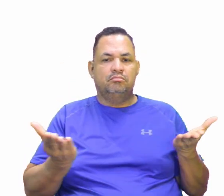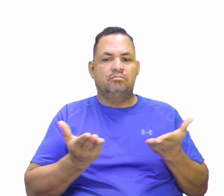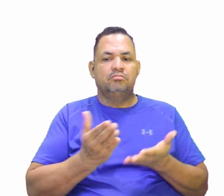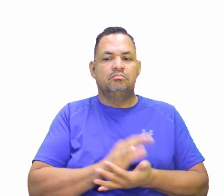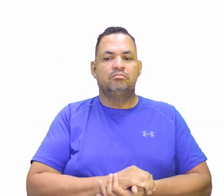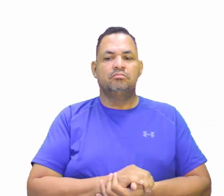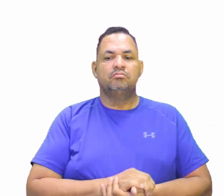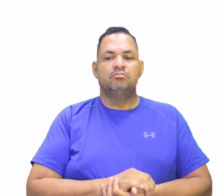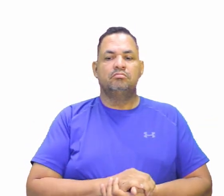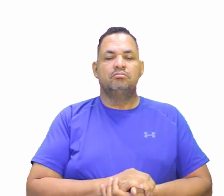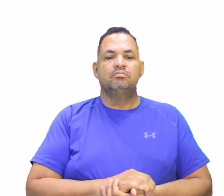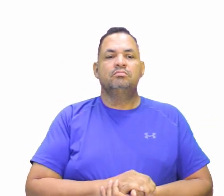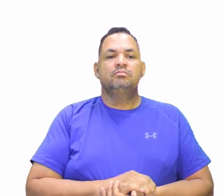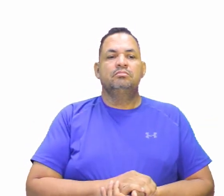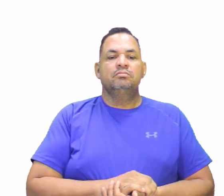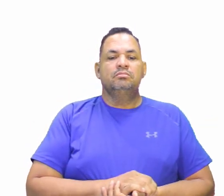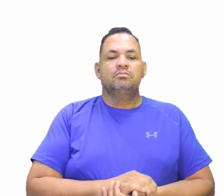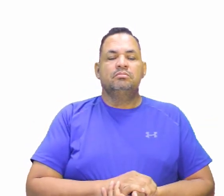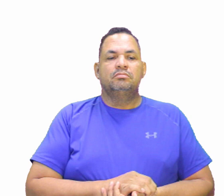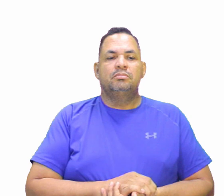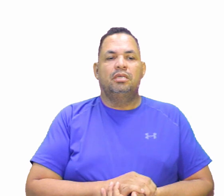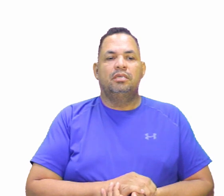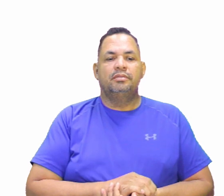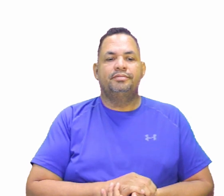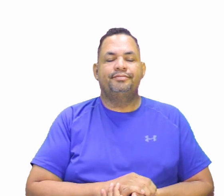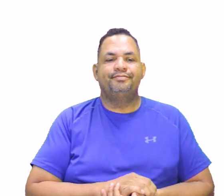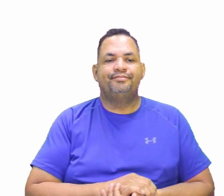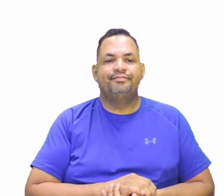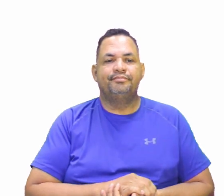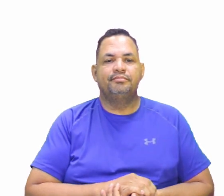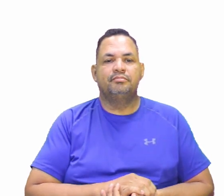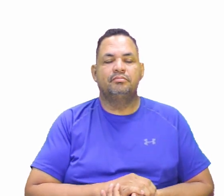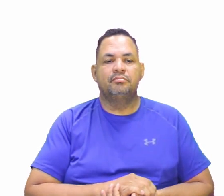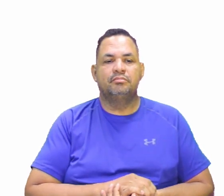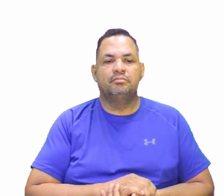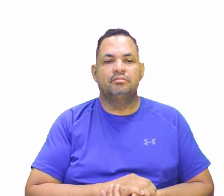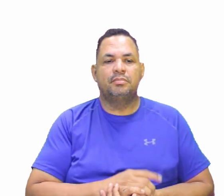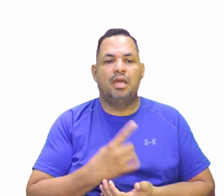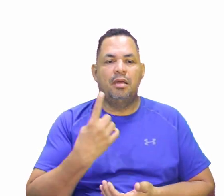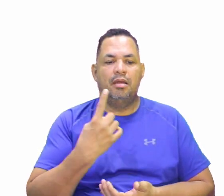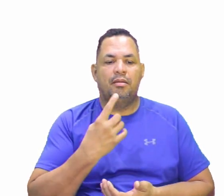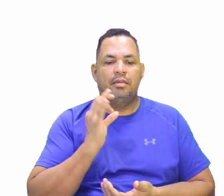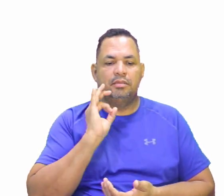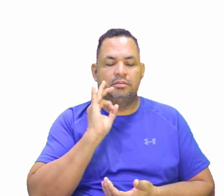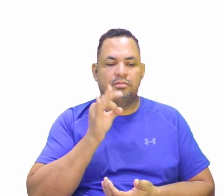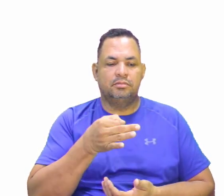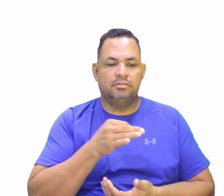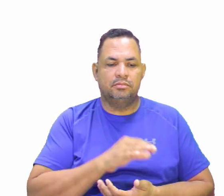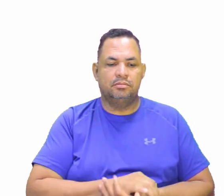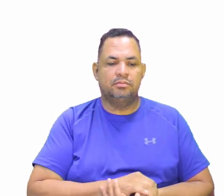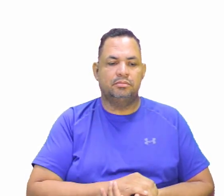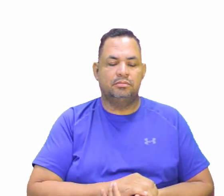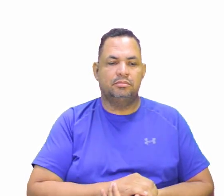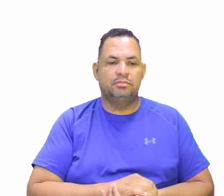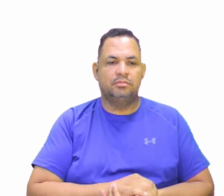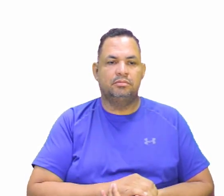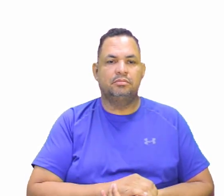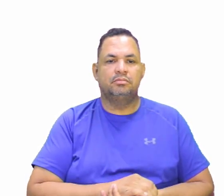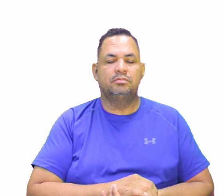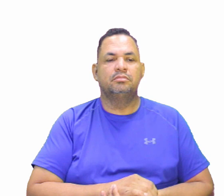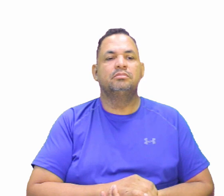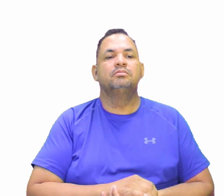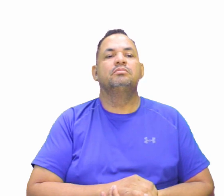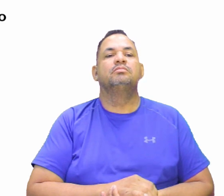né? Apenas a primeira está correta. Beleza? Que empregou